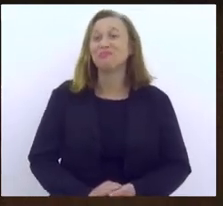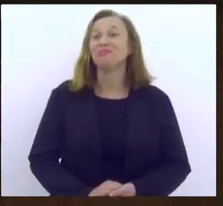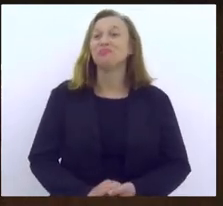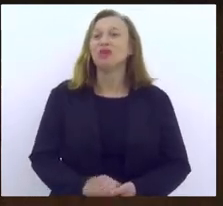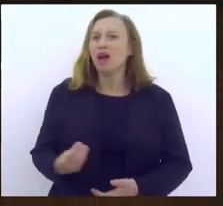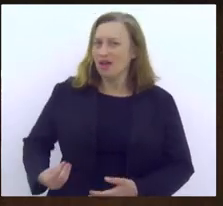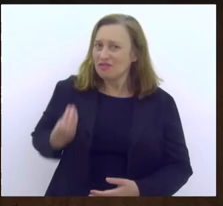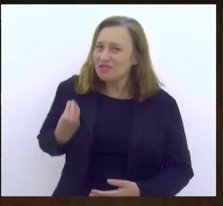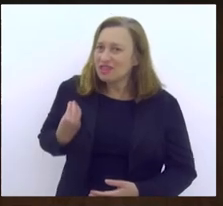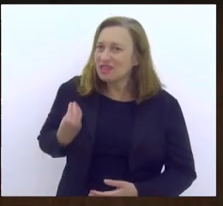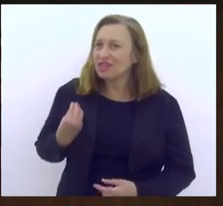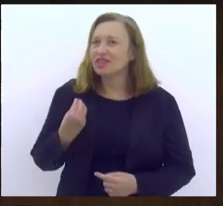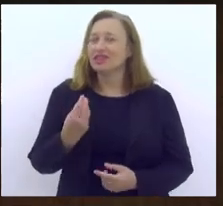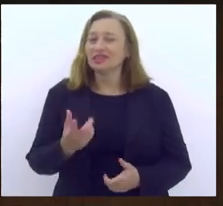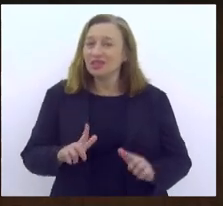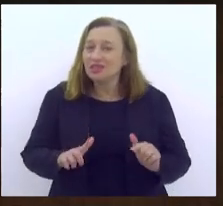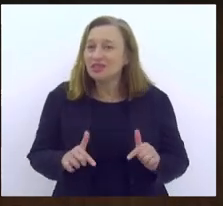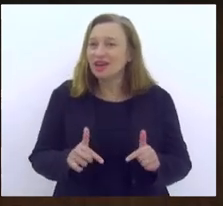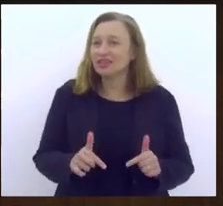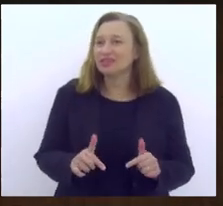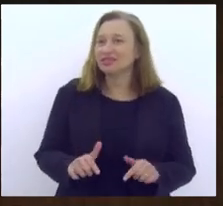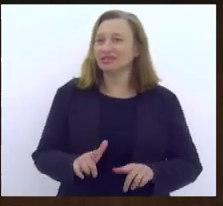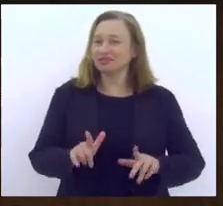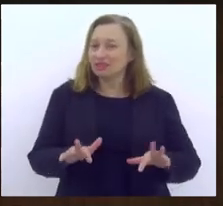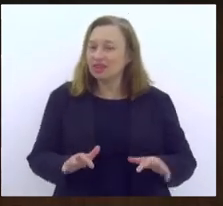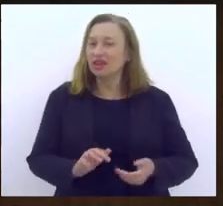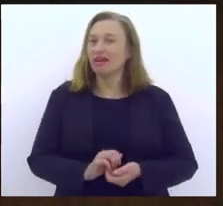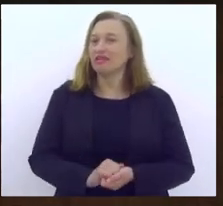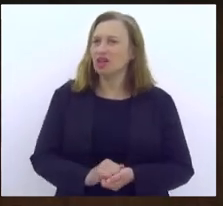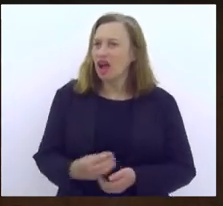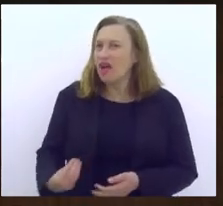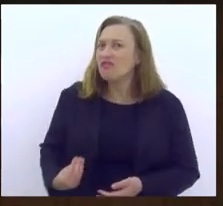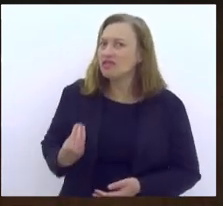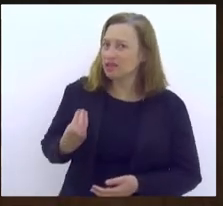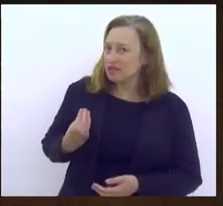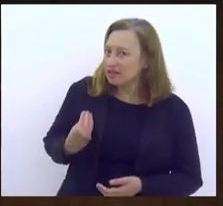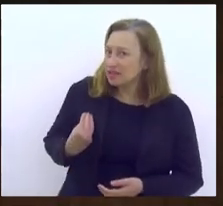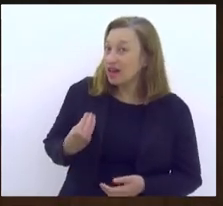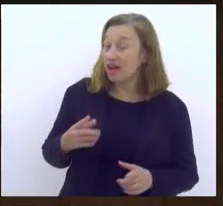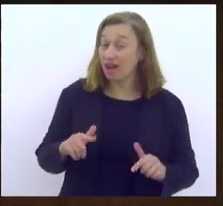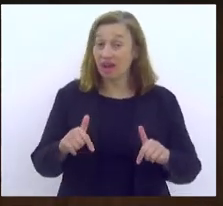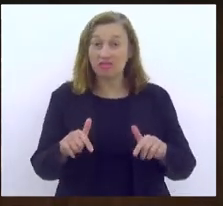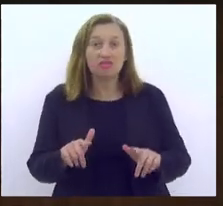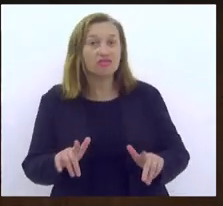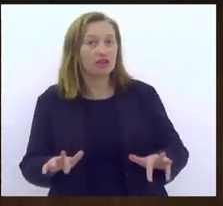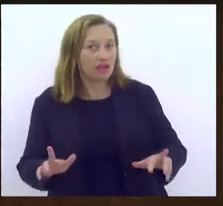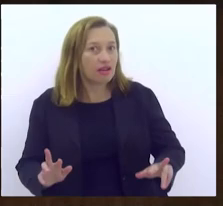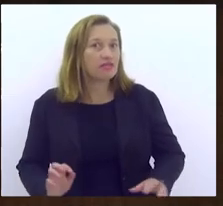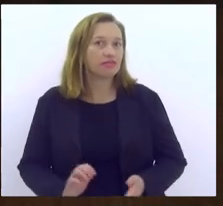vida é feita de gestos, pô. A vida, ela é feita de gestos, pô.